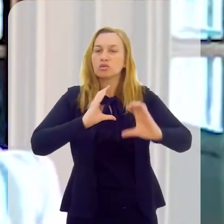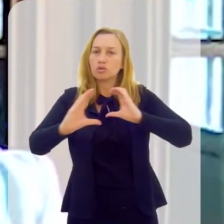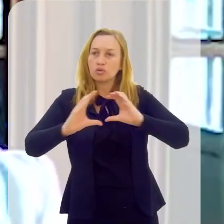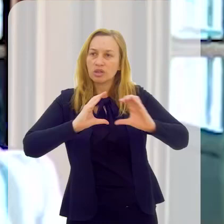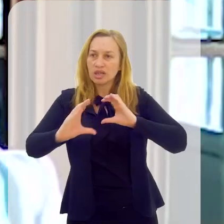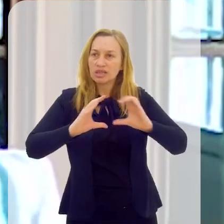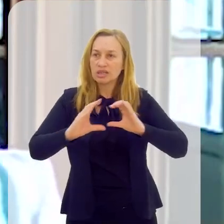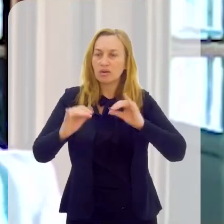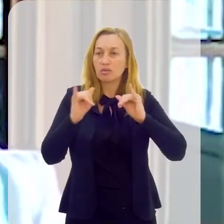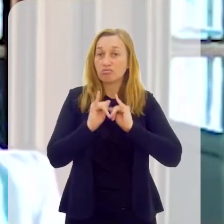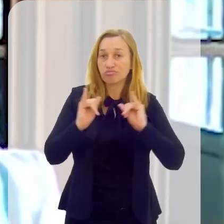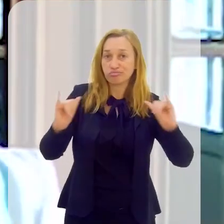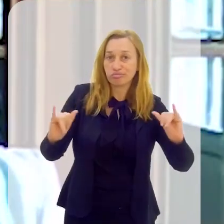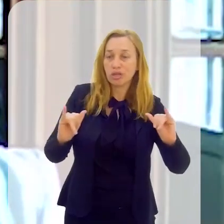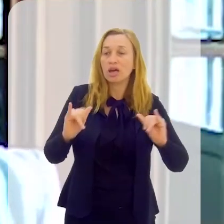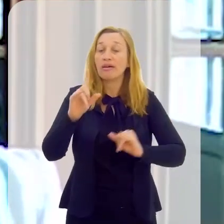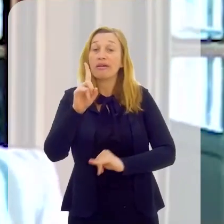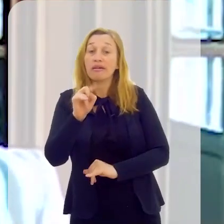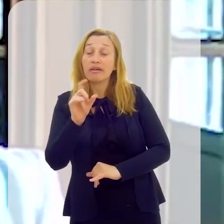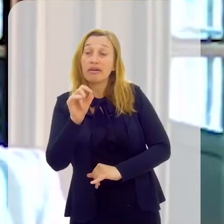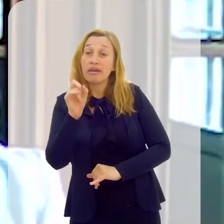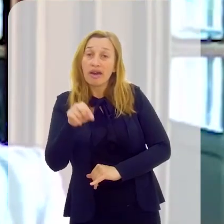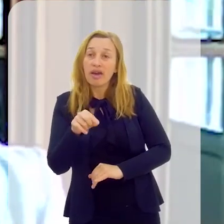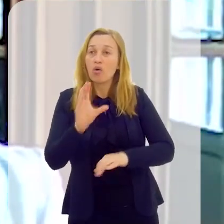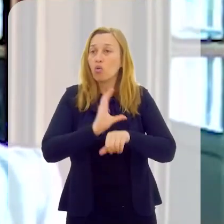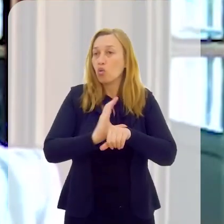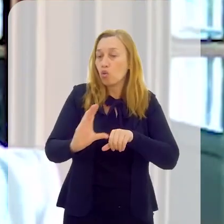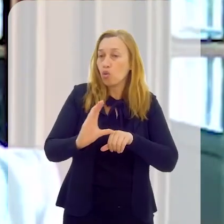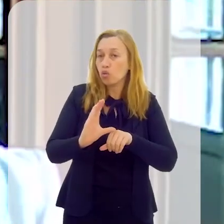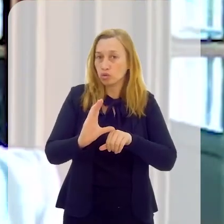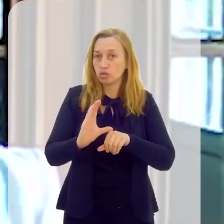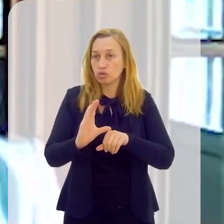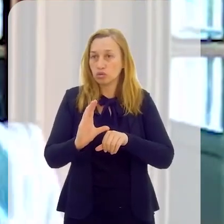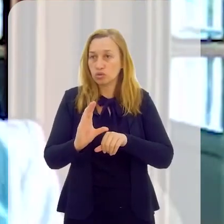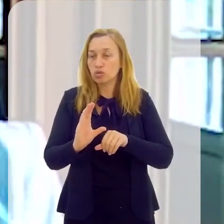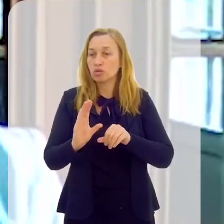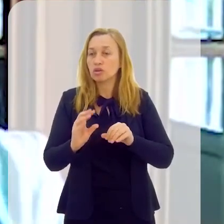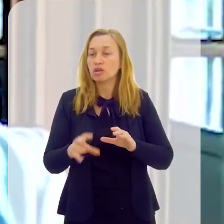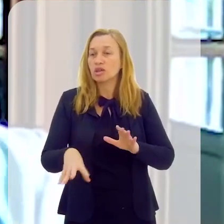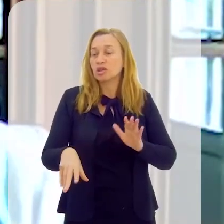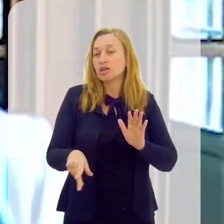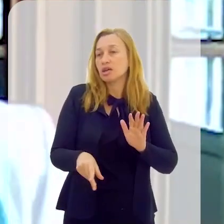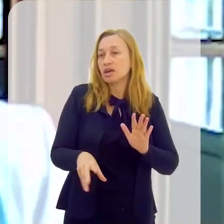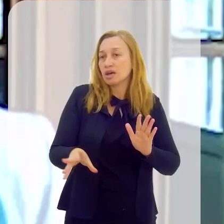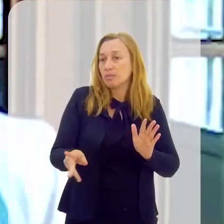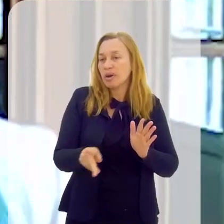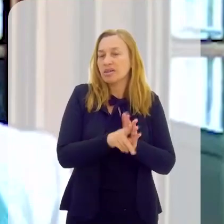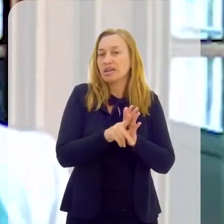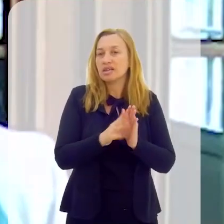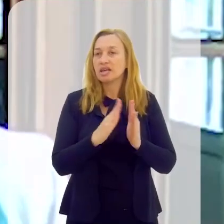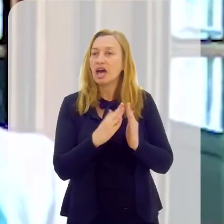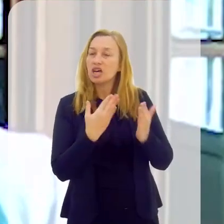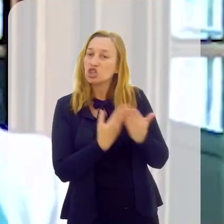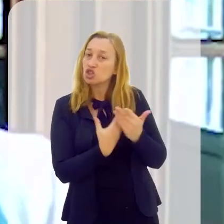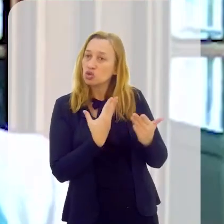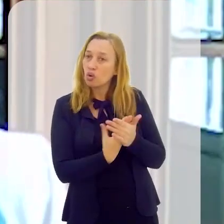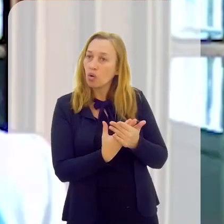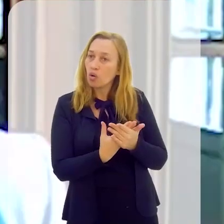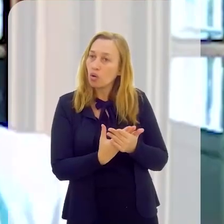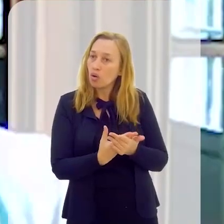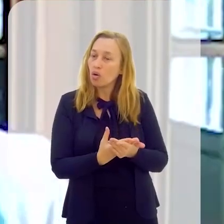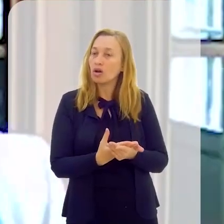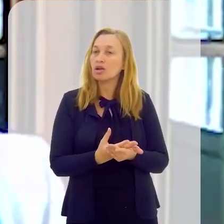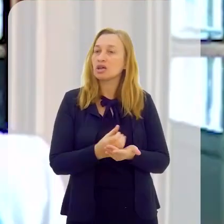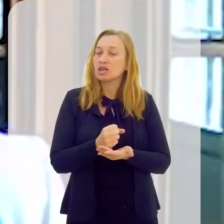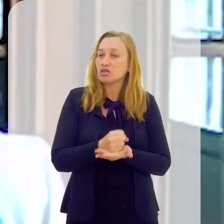de comunicação e propaganda, que é o curso de origem da escola, digamos assim, né? A escola